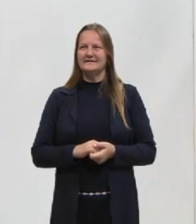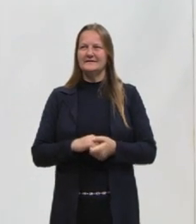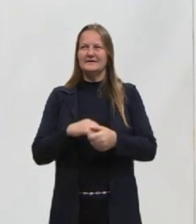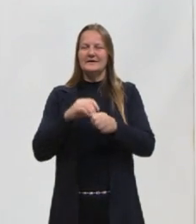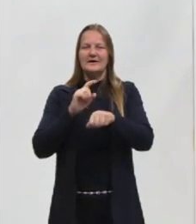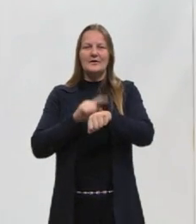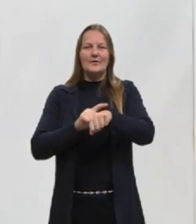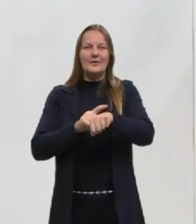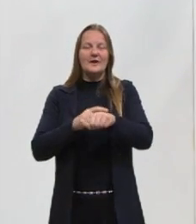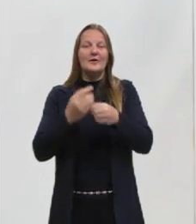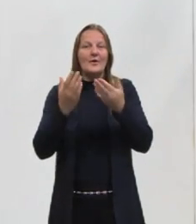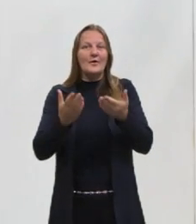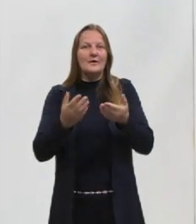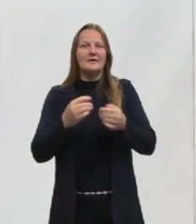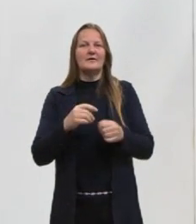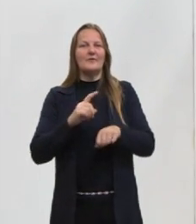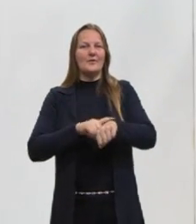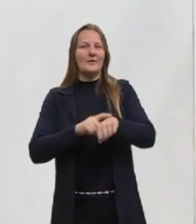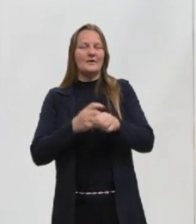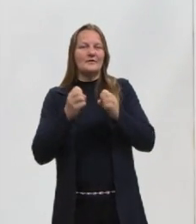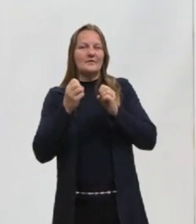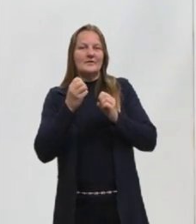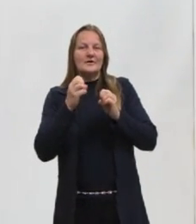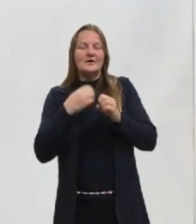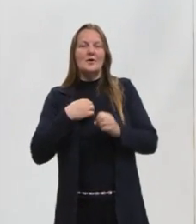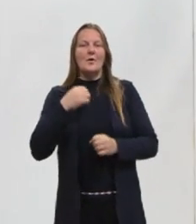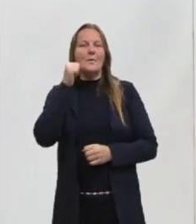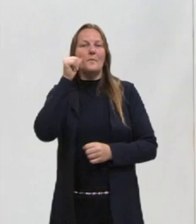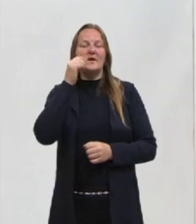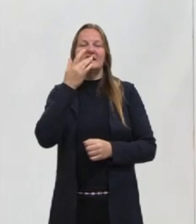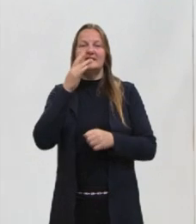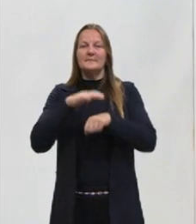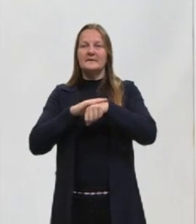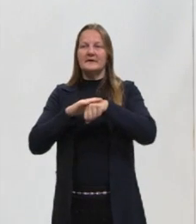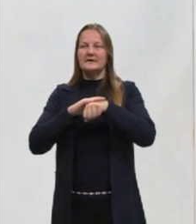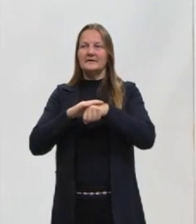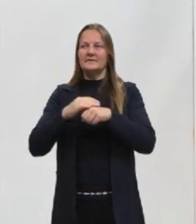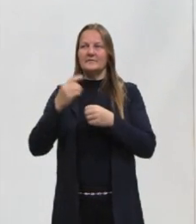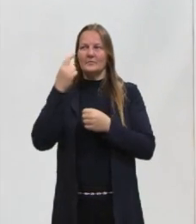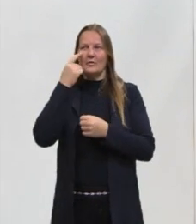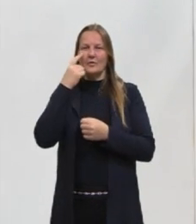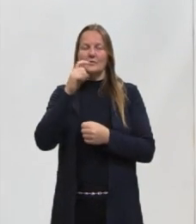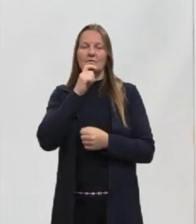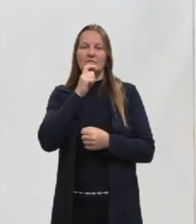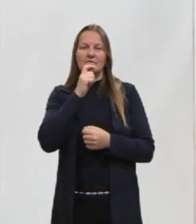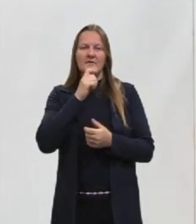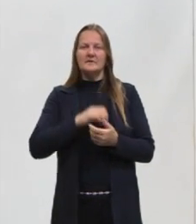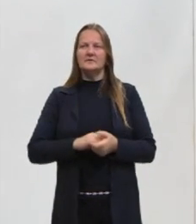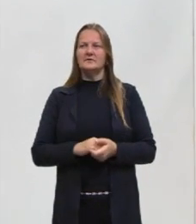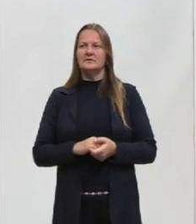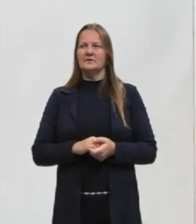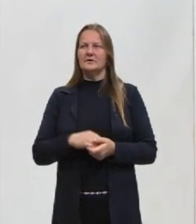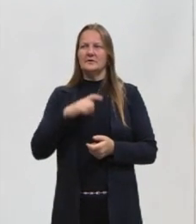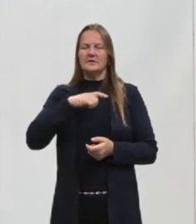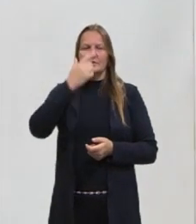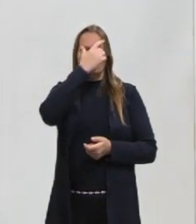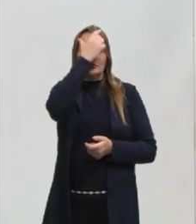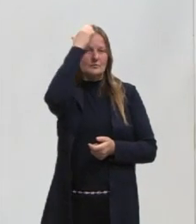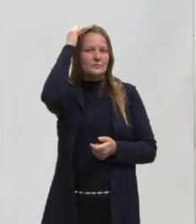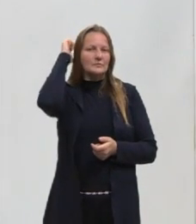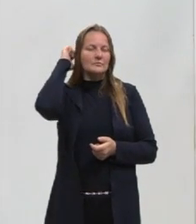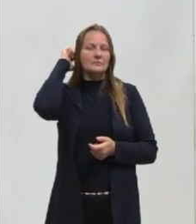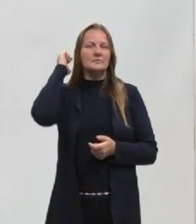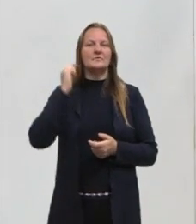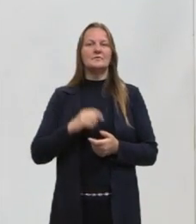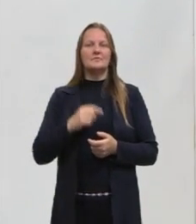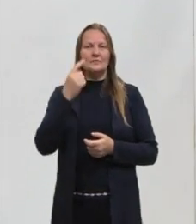assistir assistir esta aula eu sou uma mulher branca tem olhos verdes tem o cabelos curtos